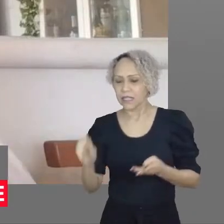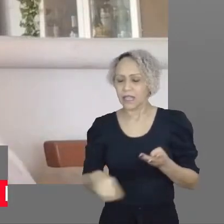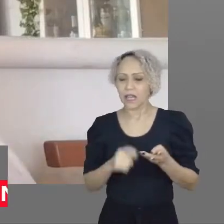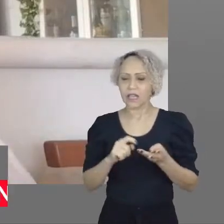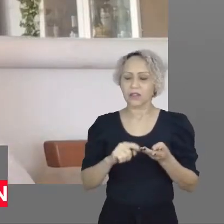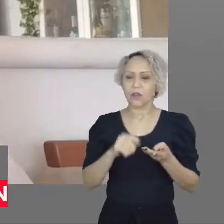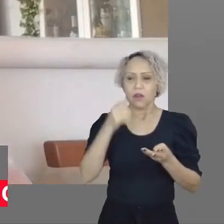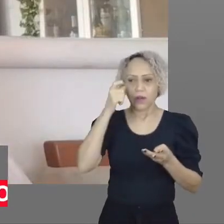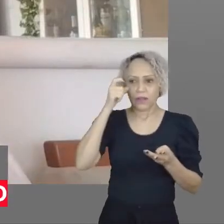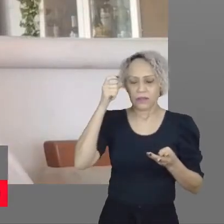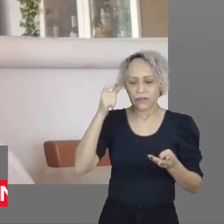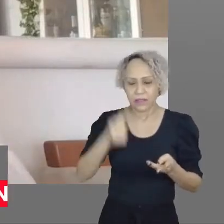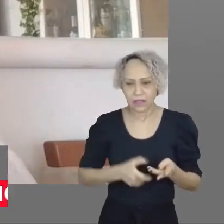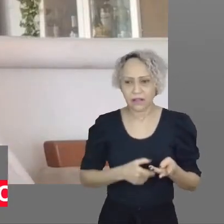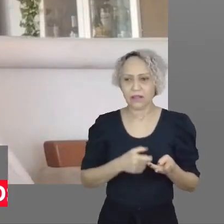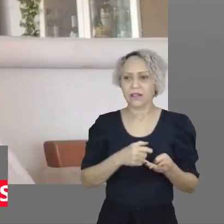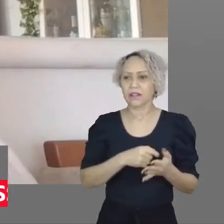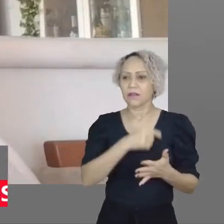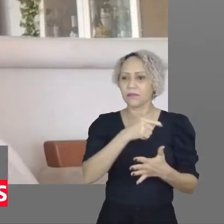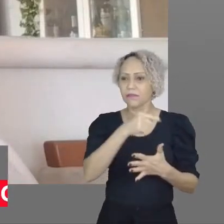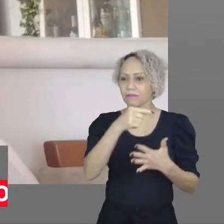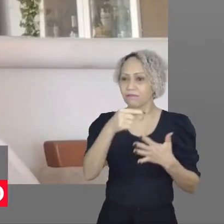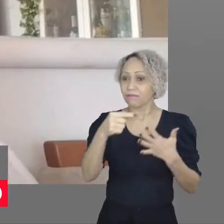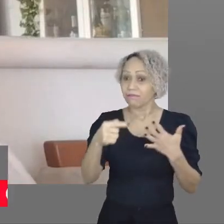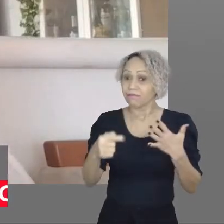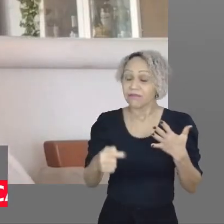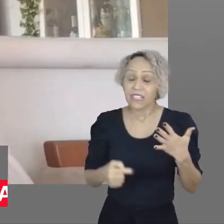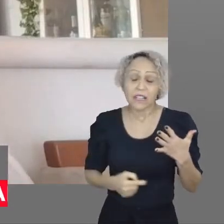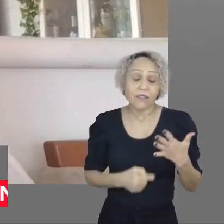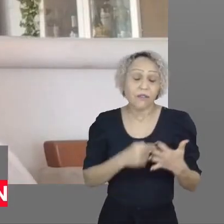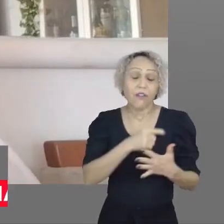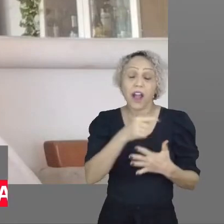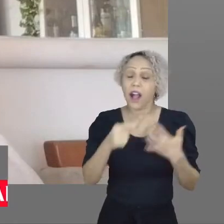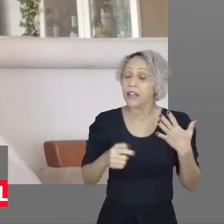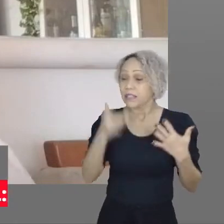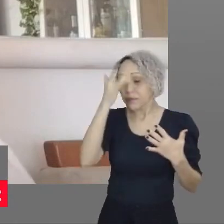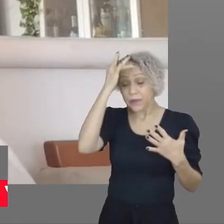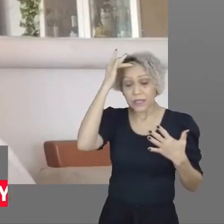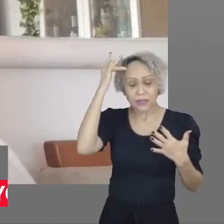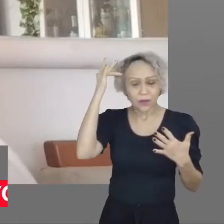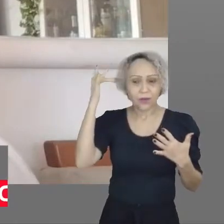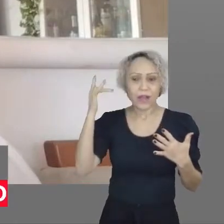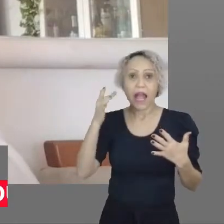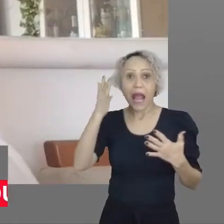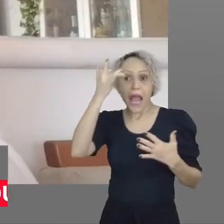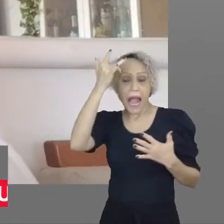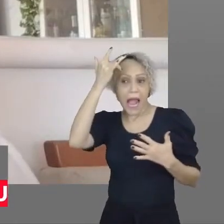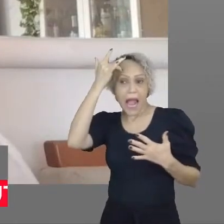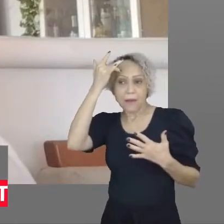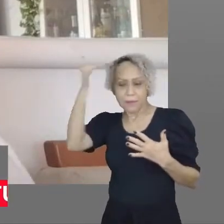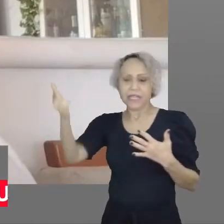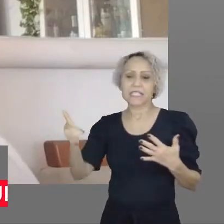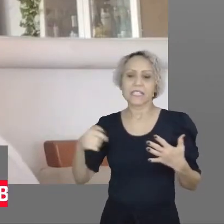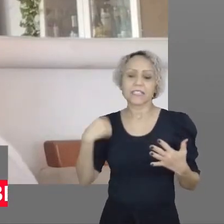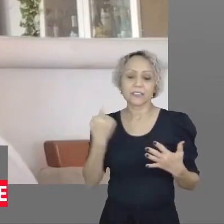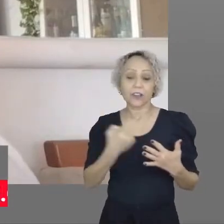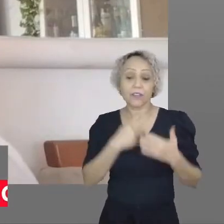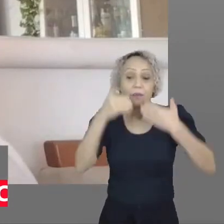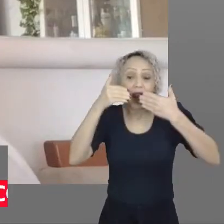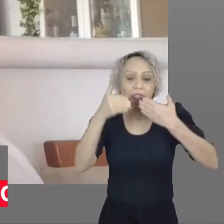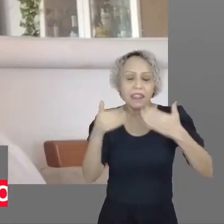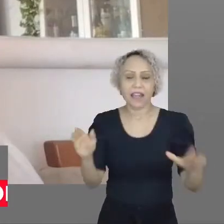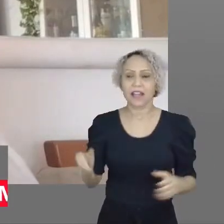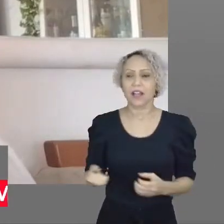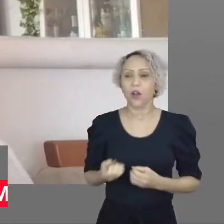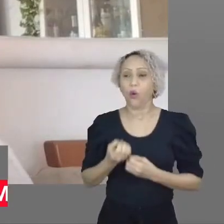Rosário, Thaís Maciel, Oswaldi. Vai ser um lindo evento, mas que vai marcar, inclusive, ter